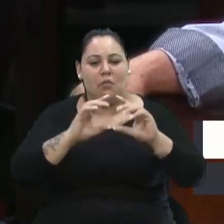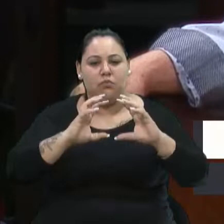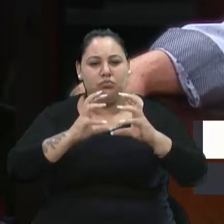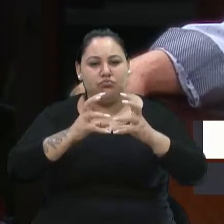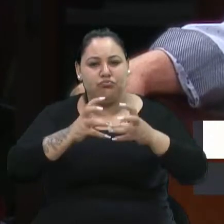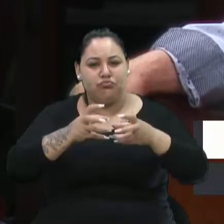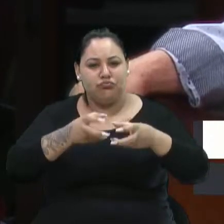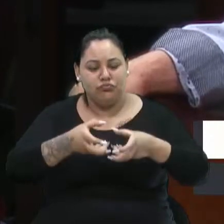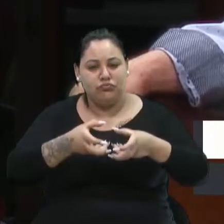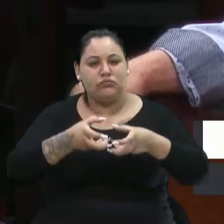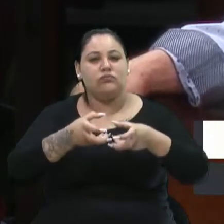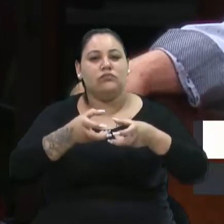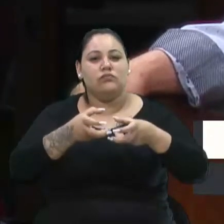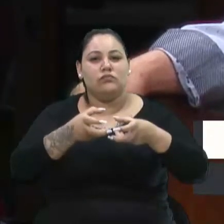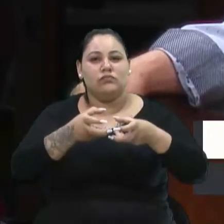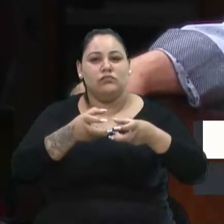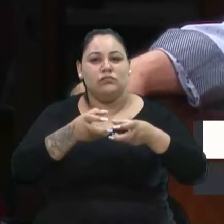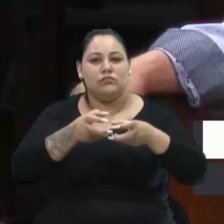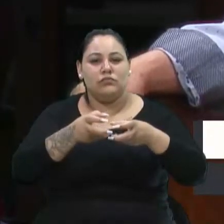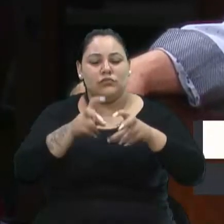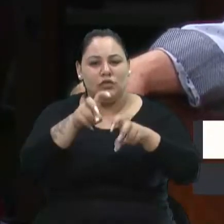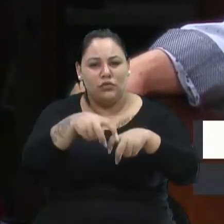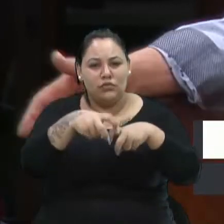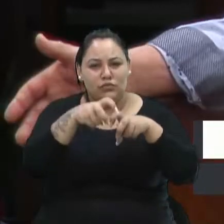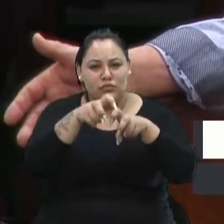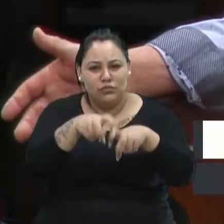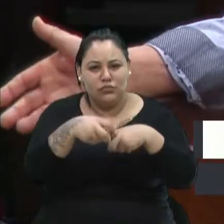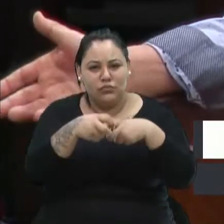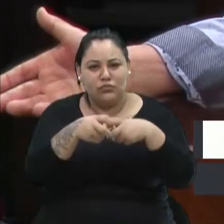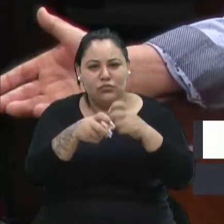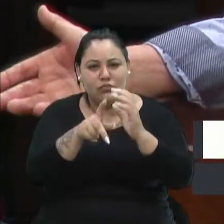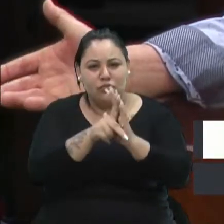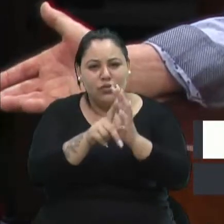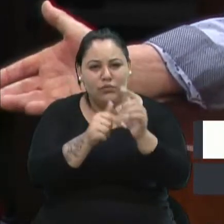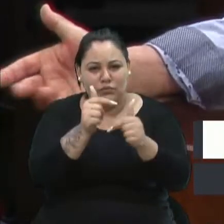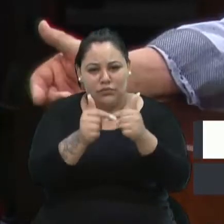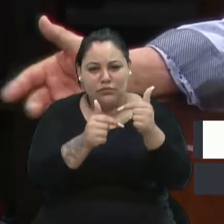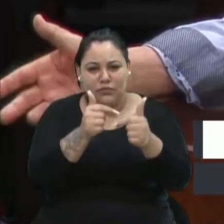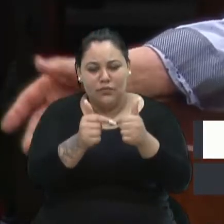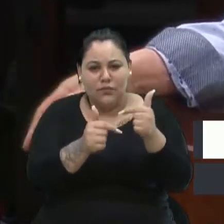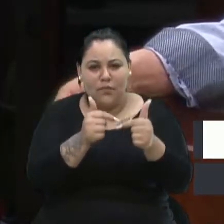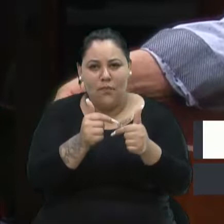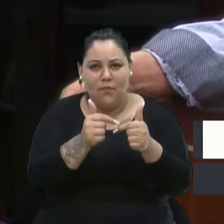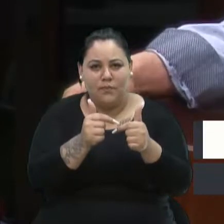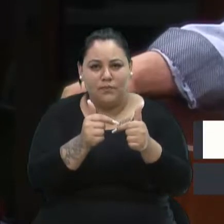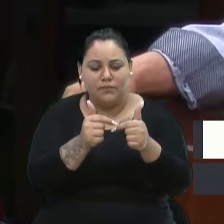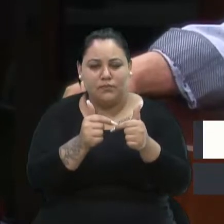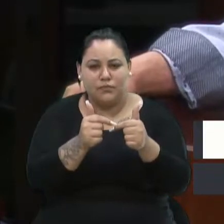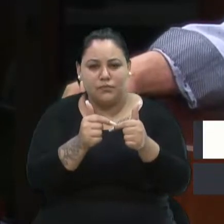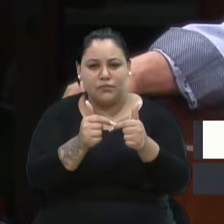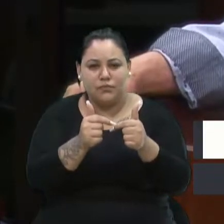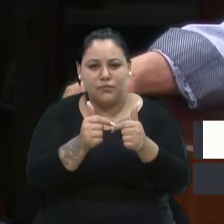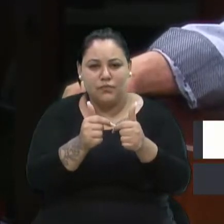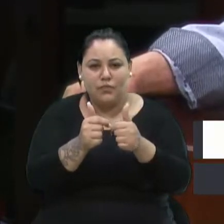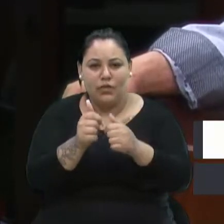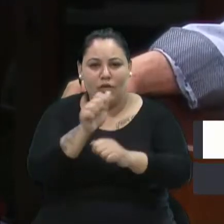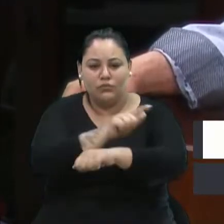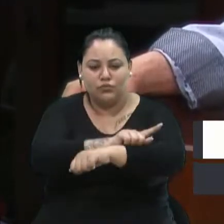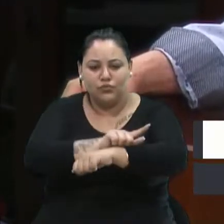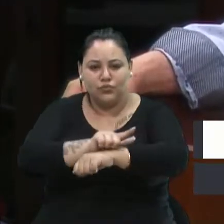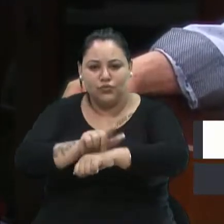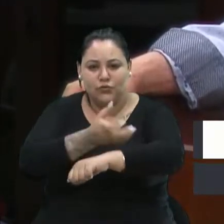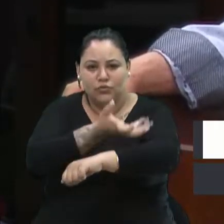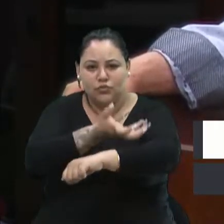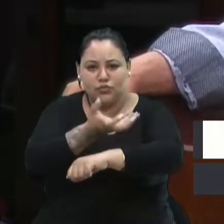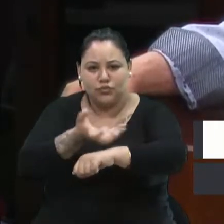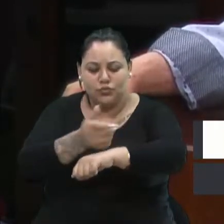trator, um rolo, 3 roçadeiras, 5 trator para lavrar no interior, que hoje temos muito